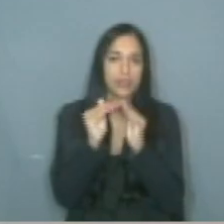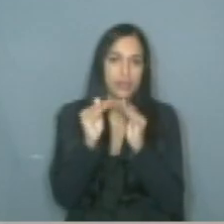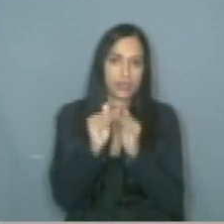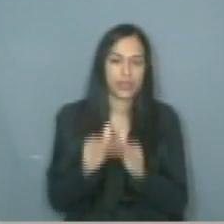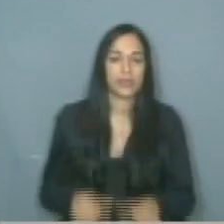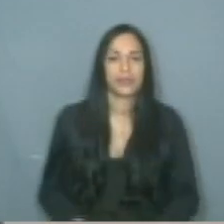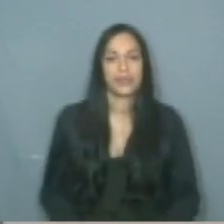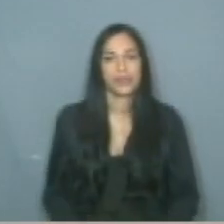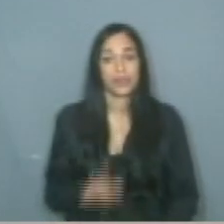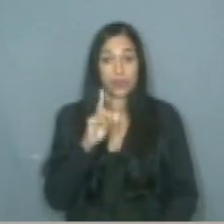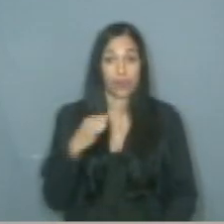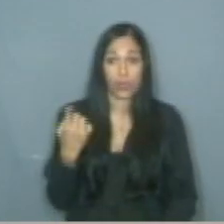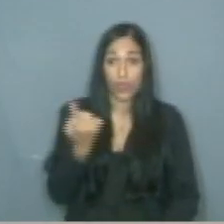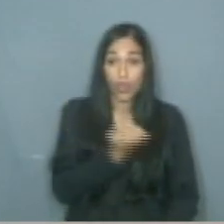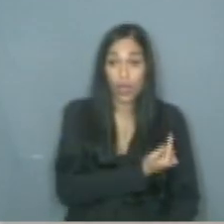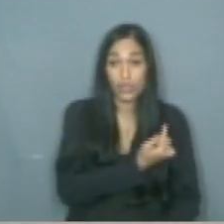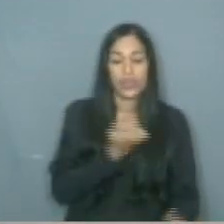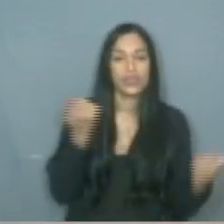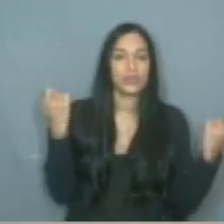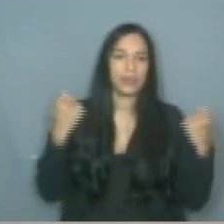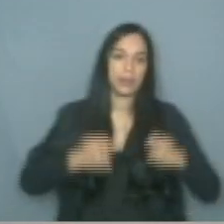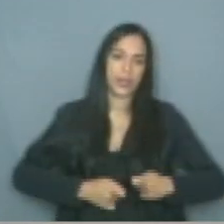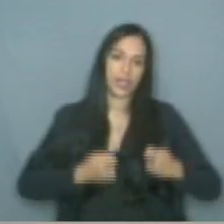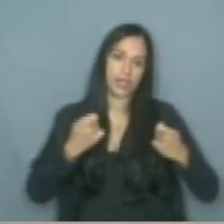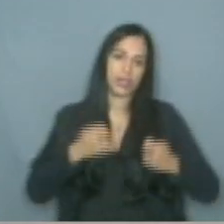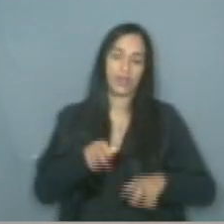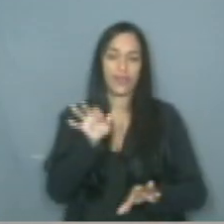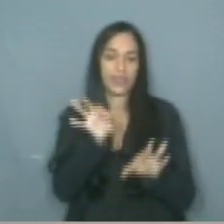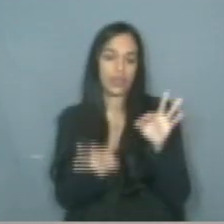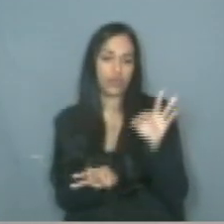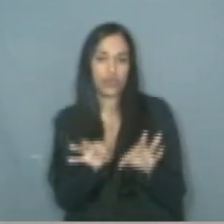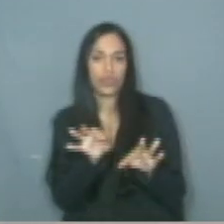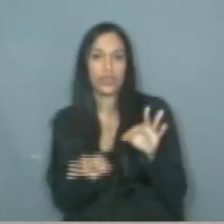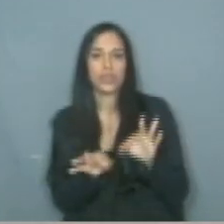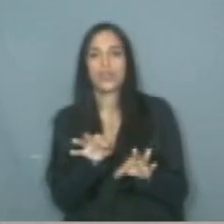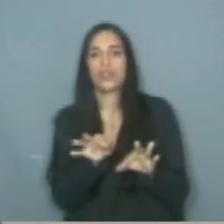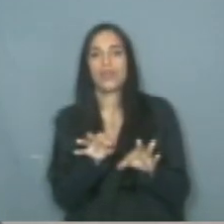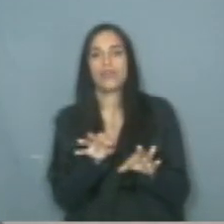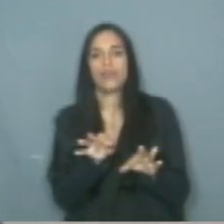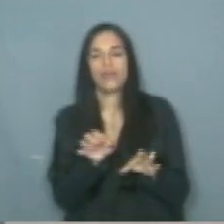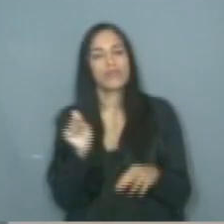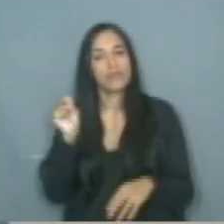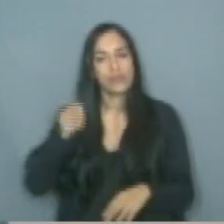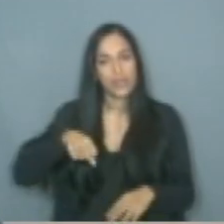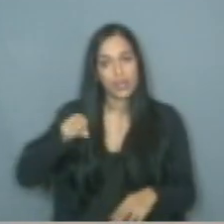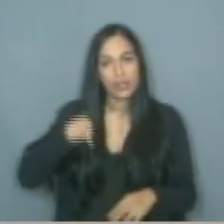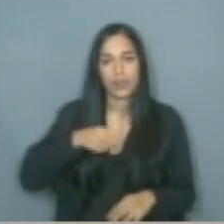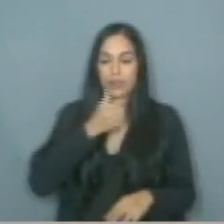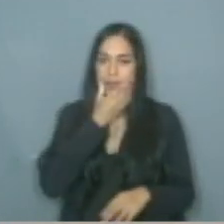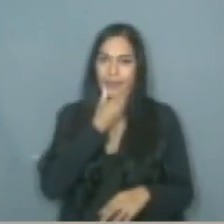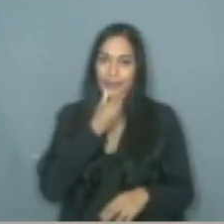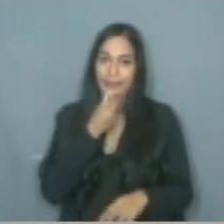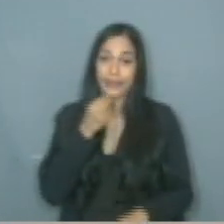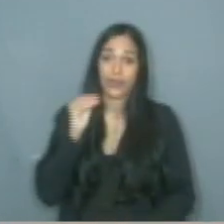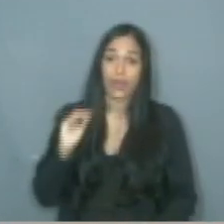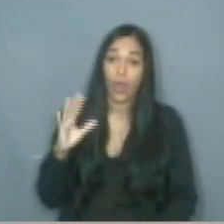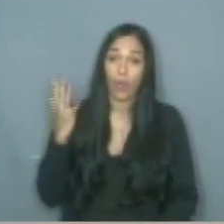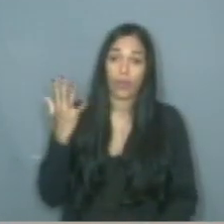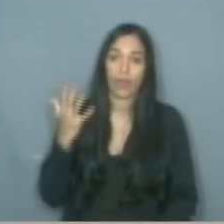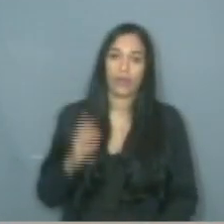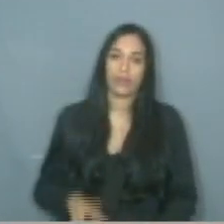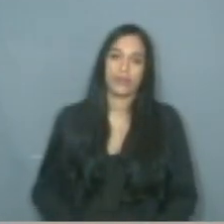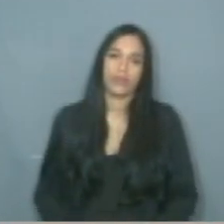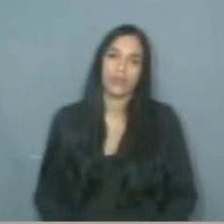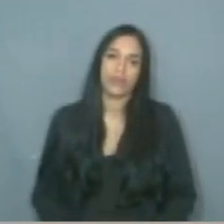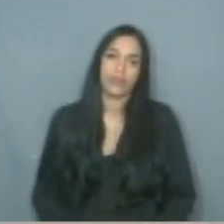casas. Mas nós precisamos fazer justiça, agir com justiça. O que acontece é que